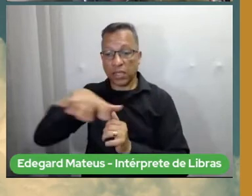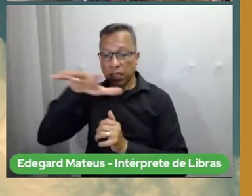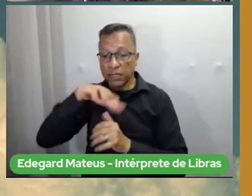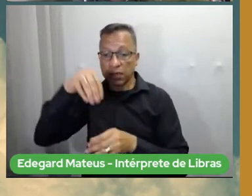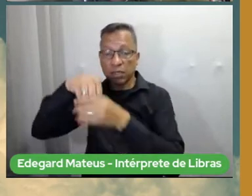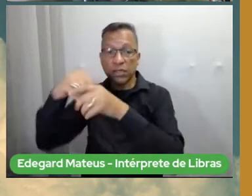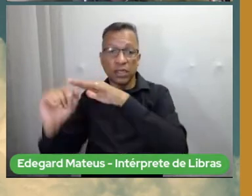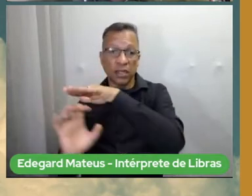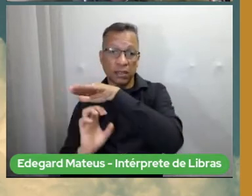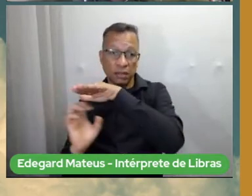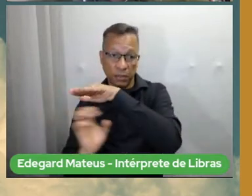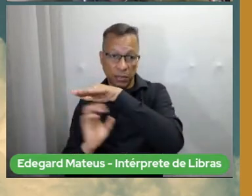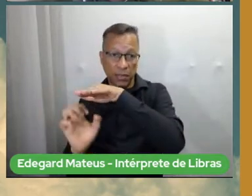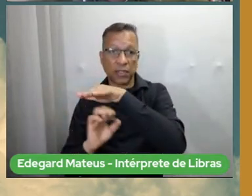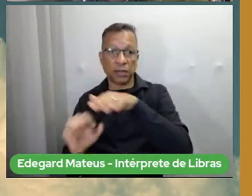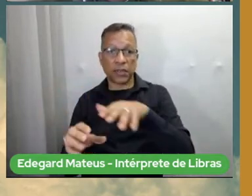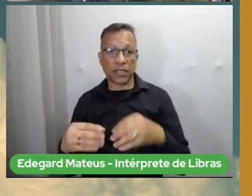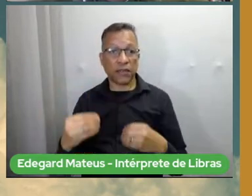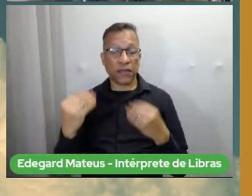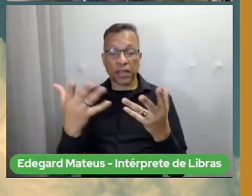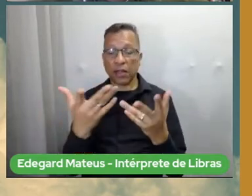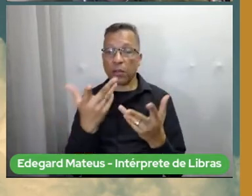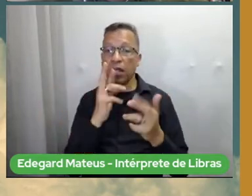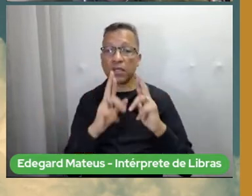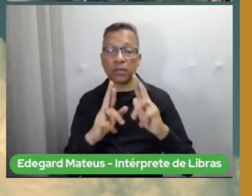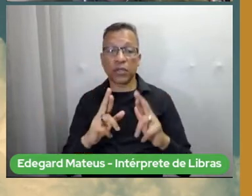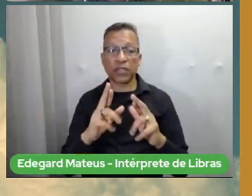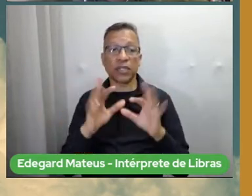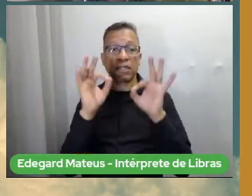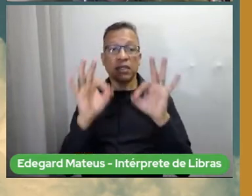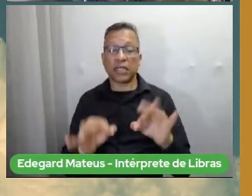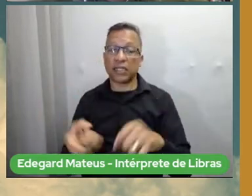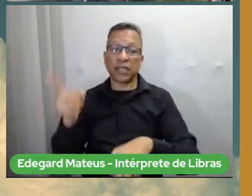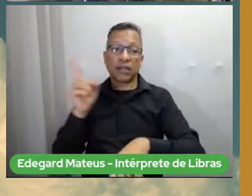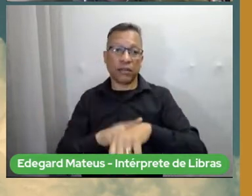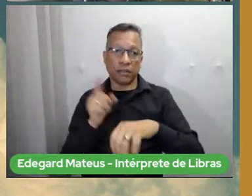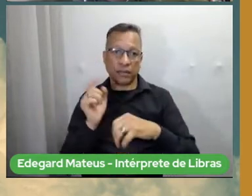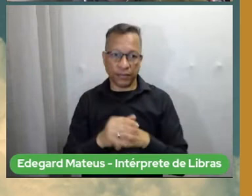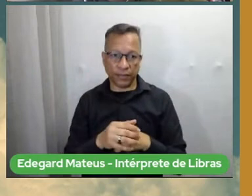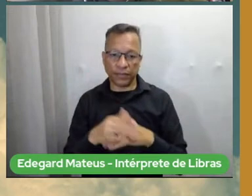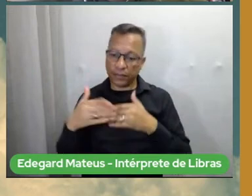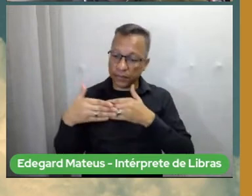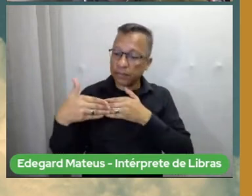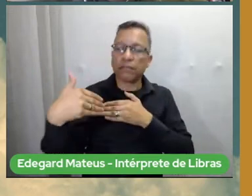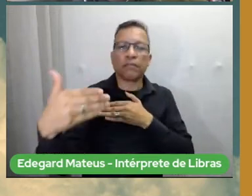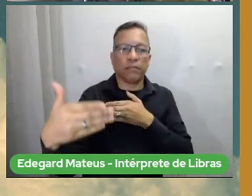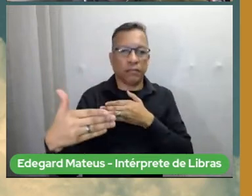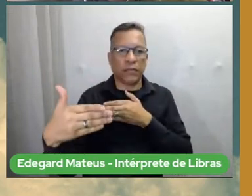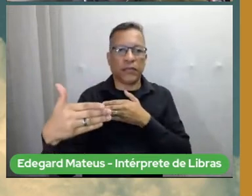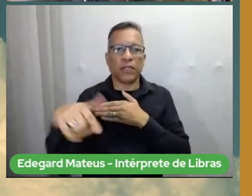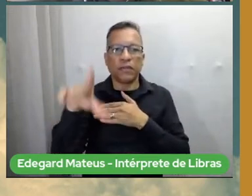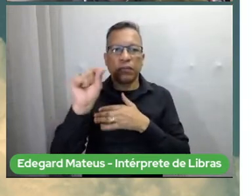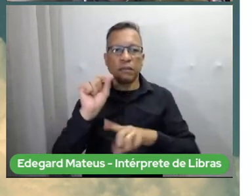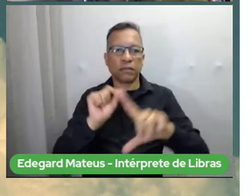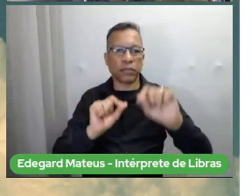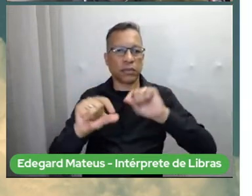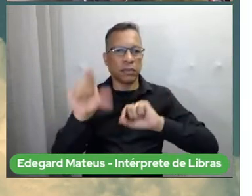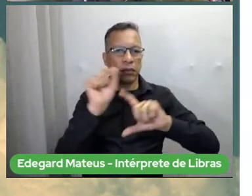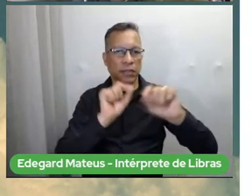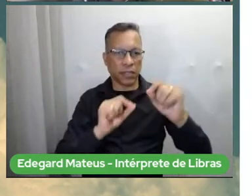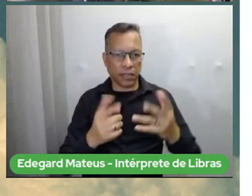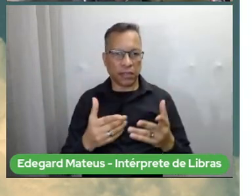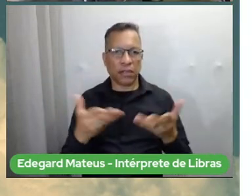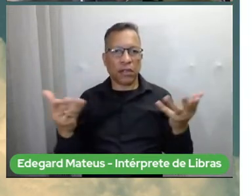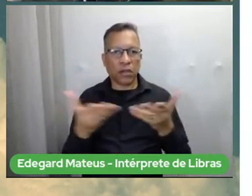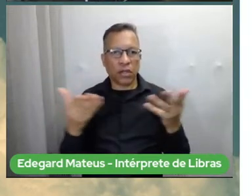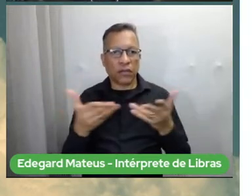porém que vai trazer um resultado imediato. E a partir daí nós vamos escalando. E agora nós vamos